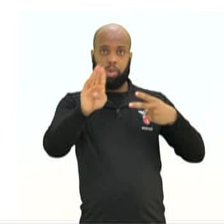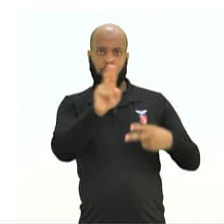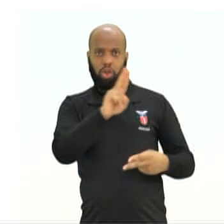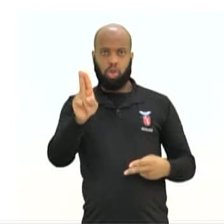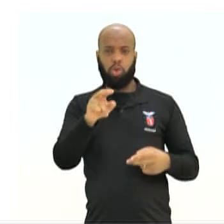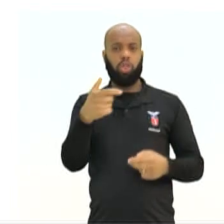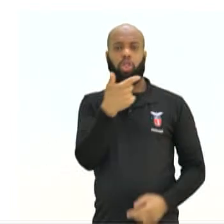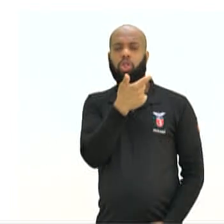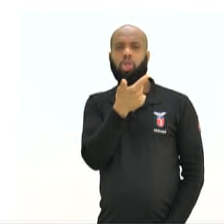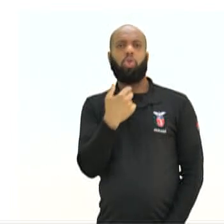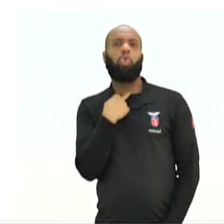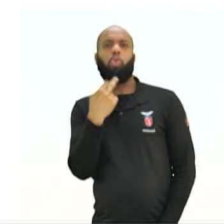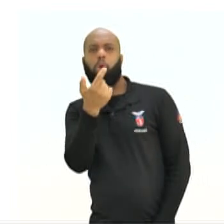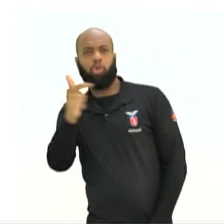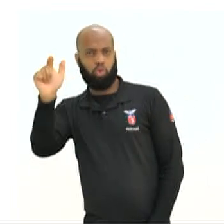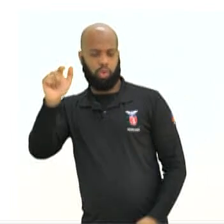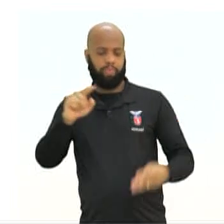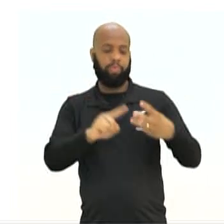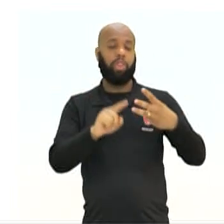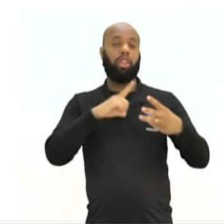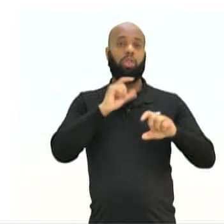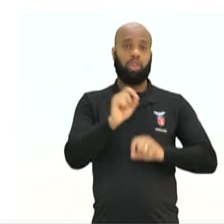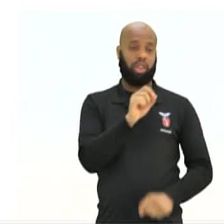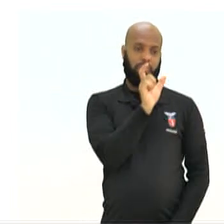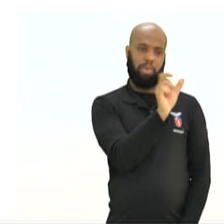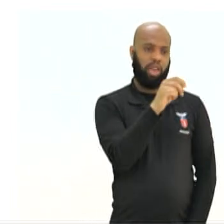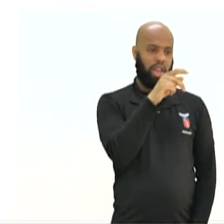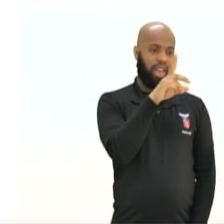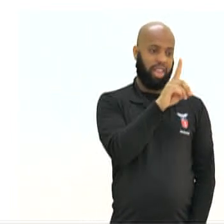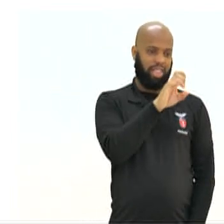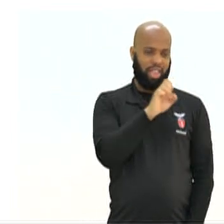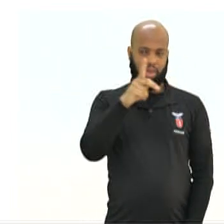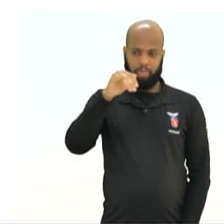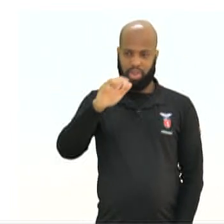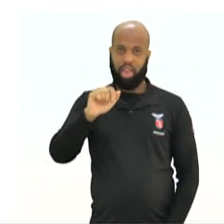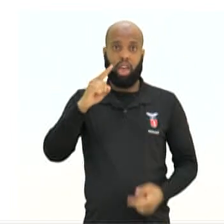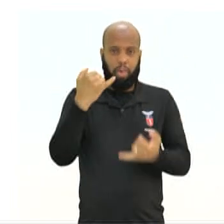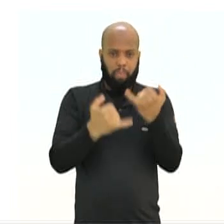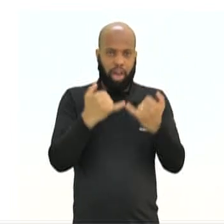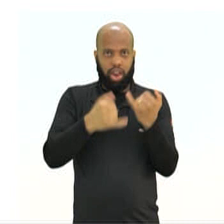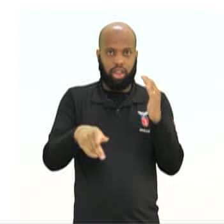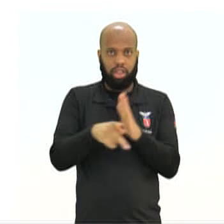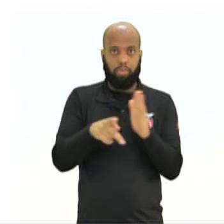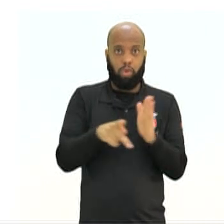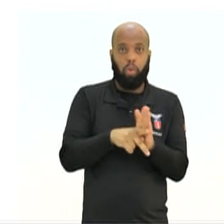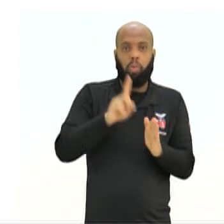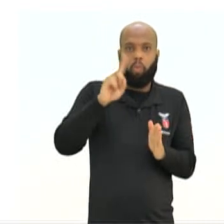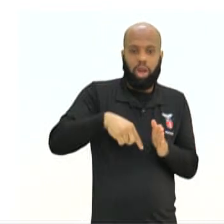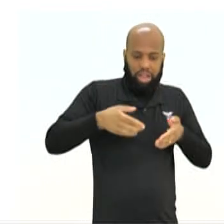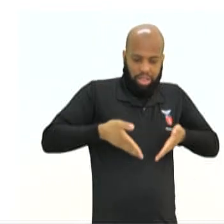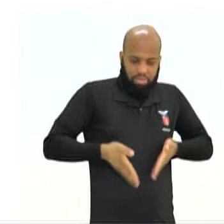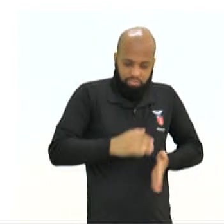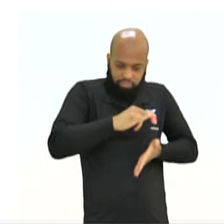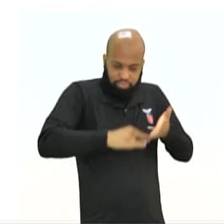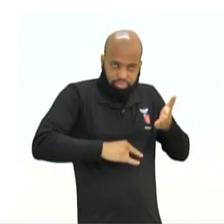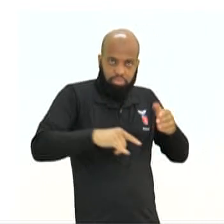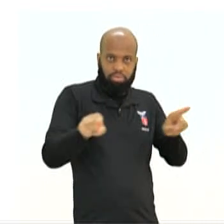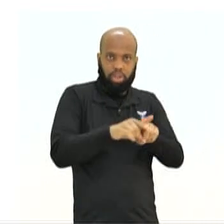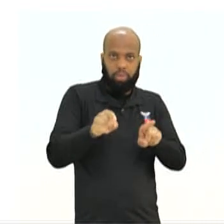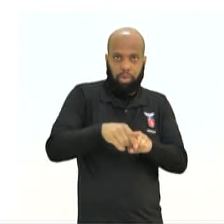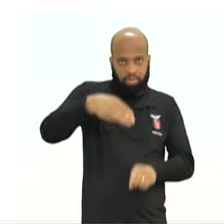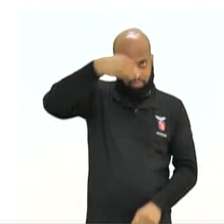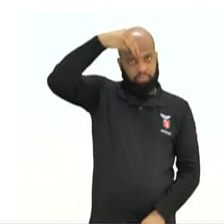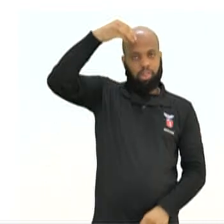outro. Letra C, os vocábulos de pia podem trazer a ideia de batismo ou de registro civil. Letra D,